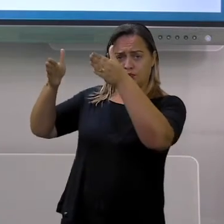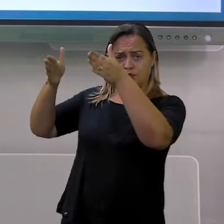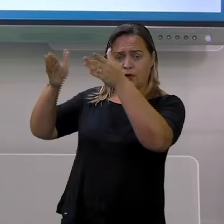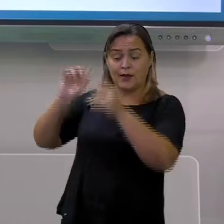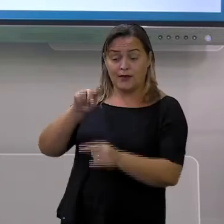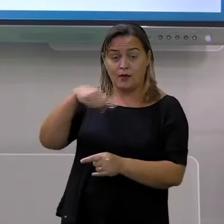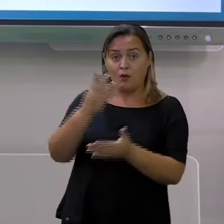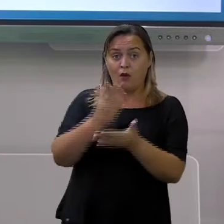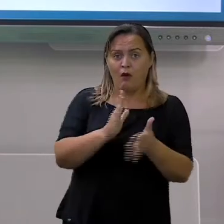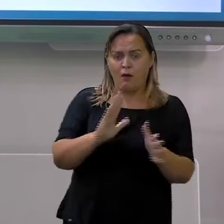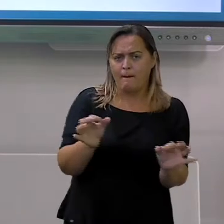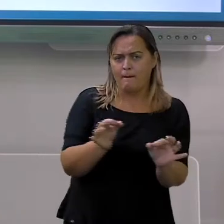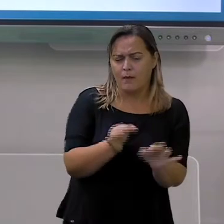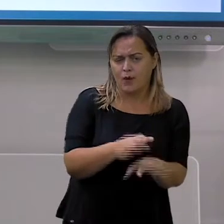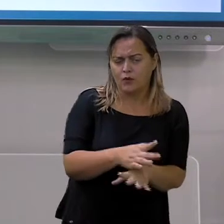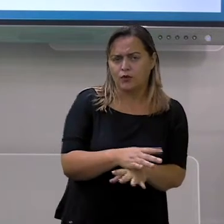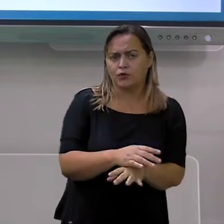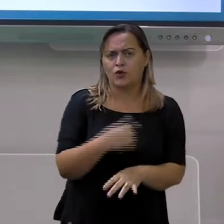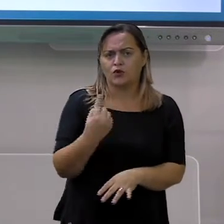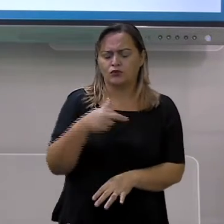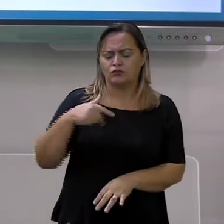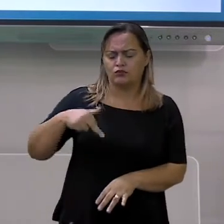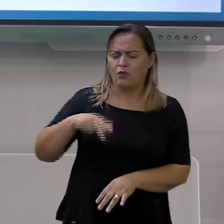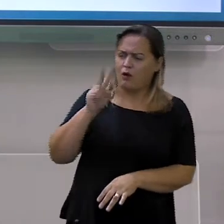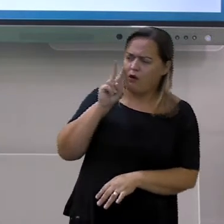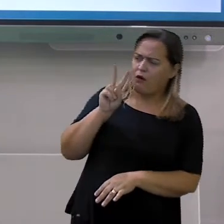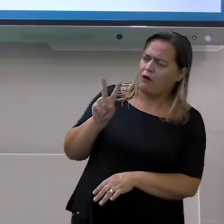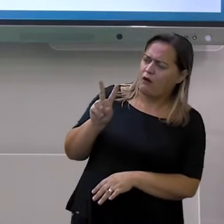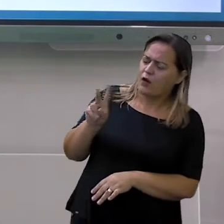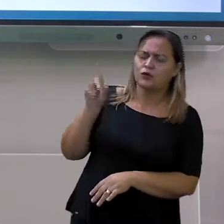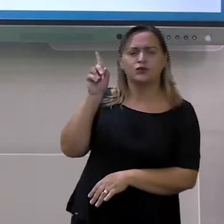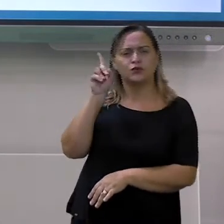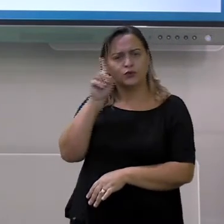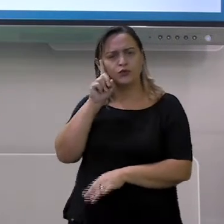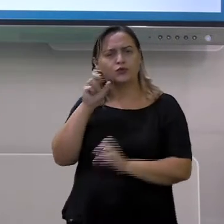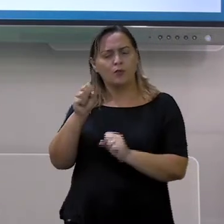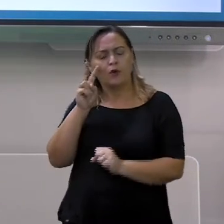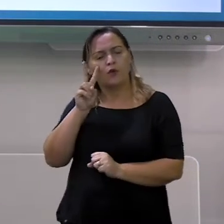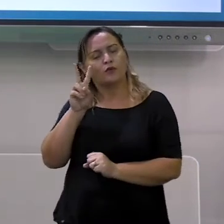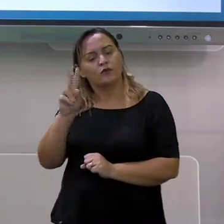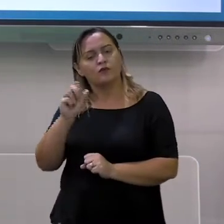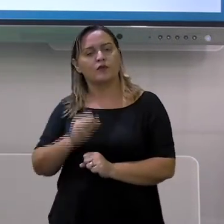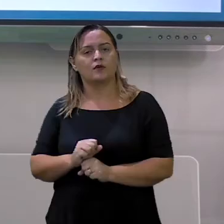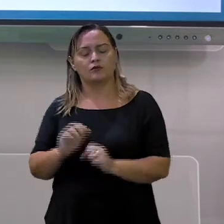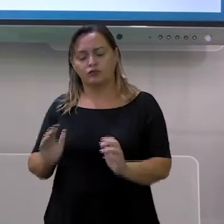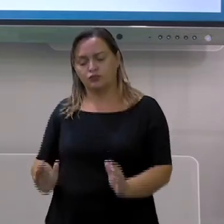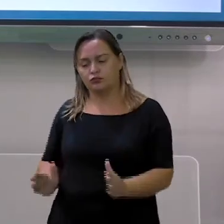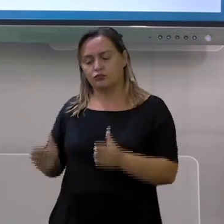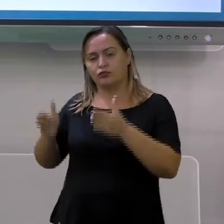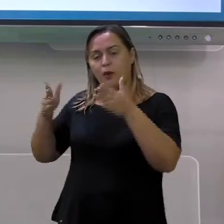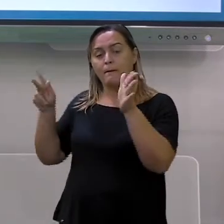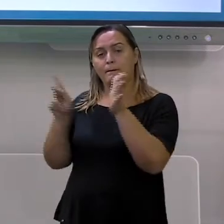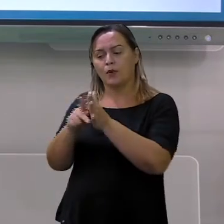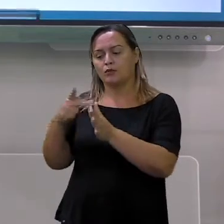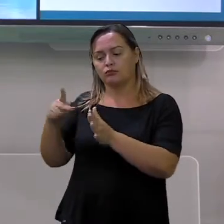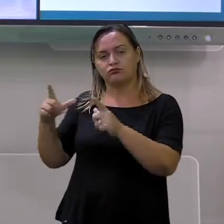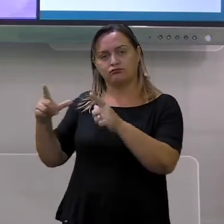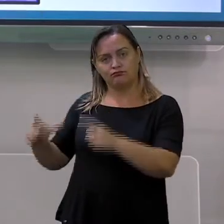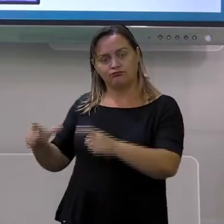você passa por ali e tem ali aquela paisagem construída, aquela paisagem idealizada para aquele espaço.